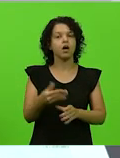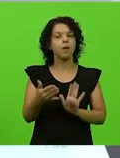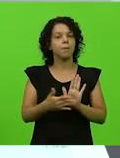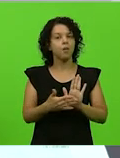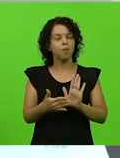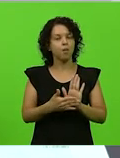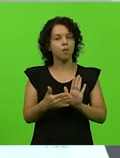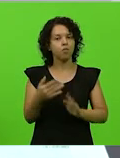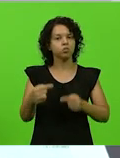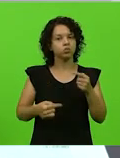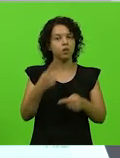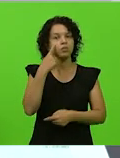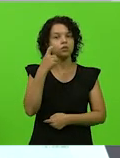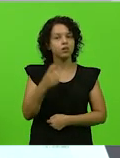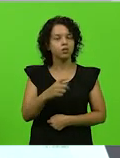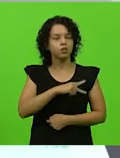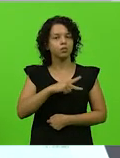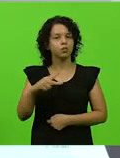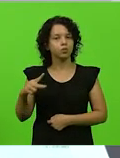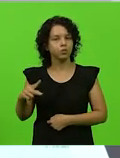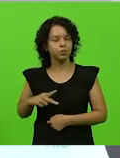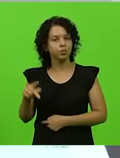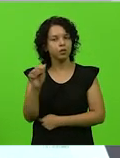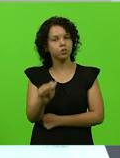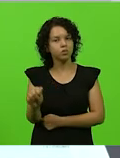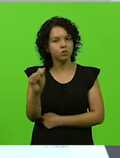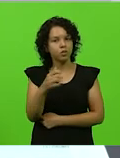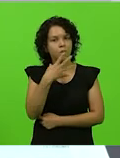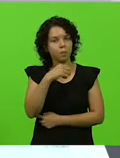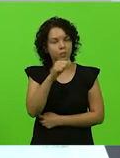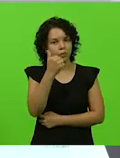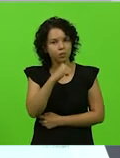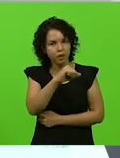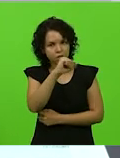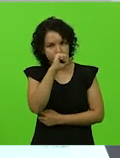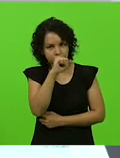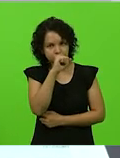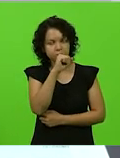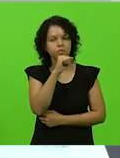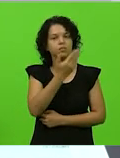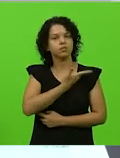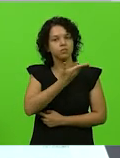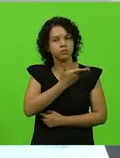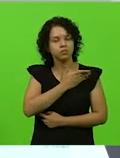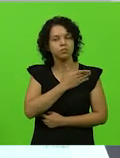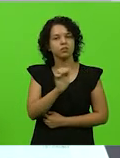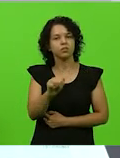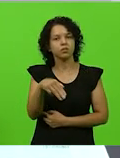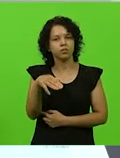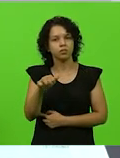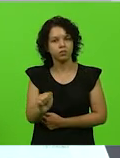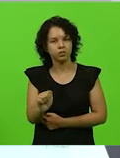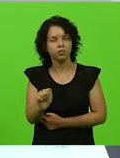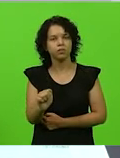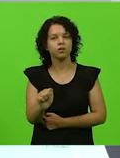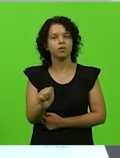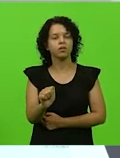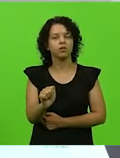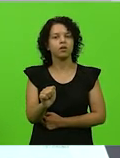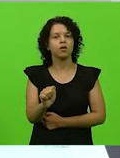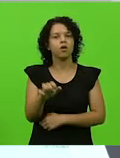atende ao interesse público na medida em que a Associação dos pais e amigos dos autistas ama de Capinzal